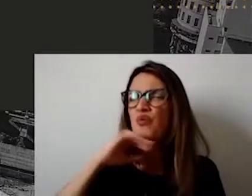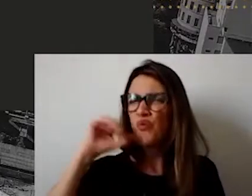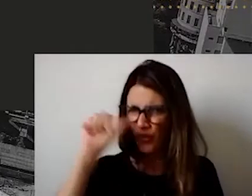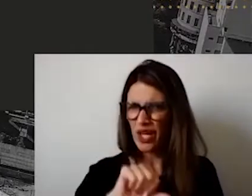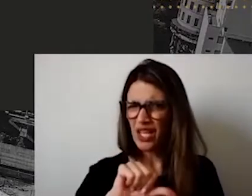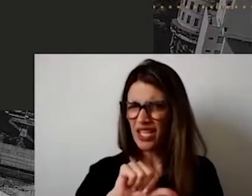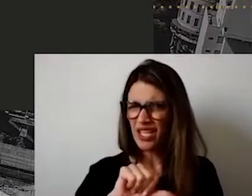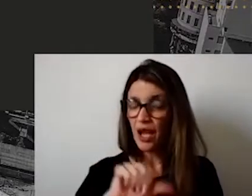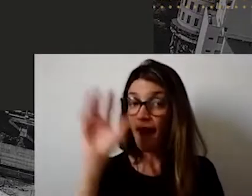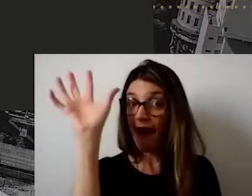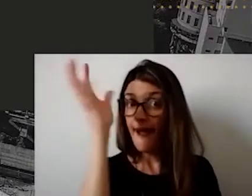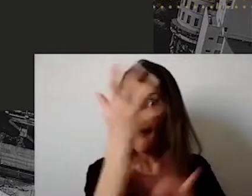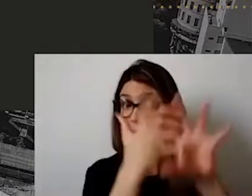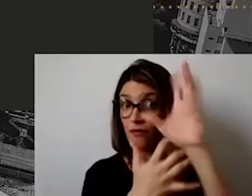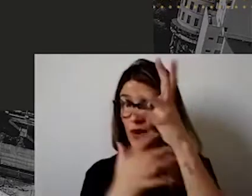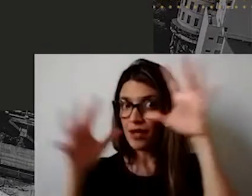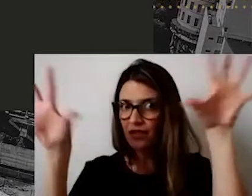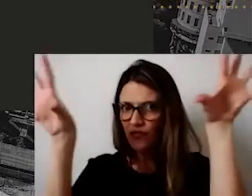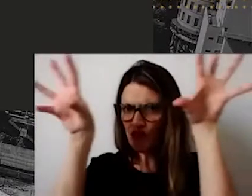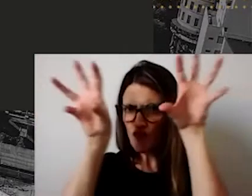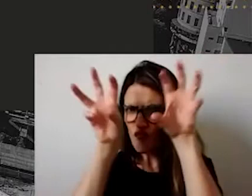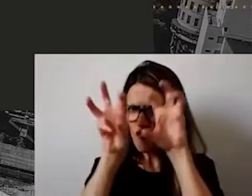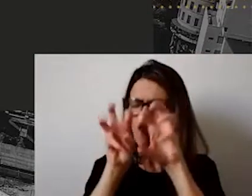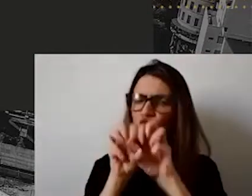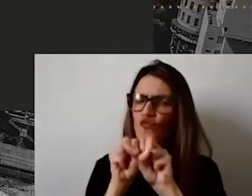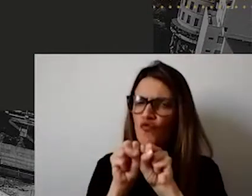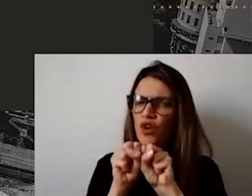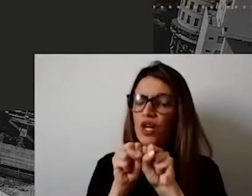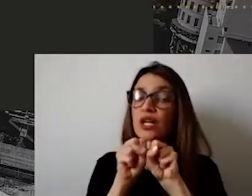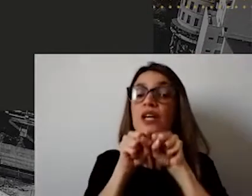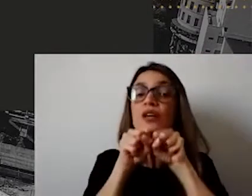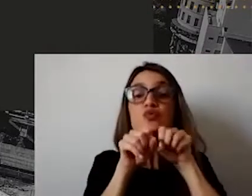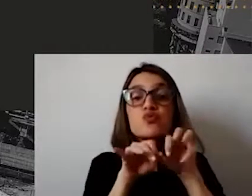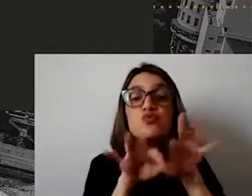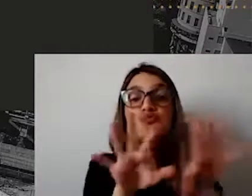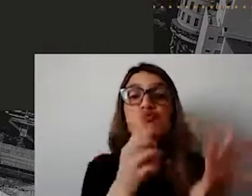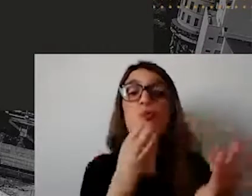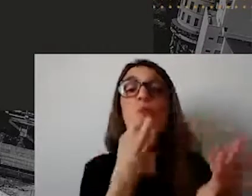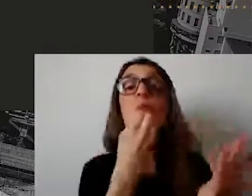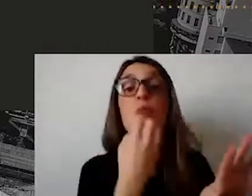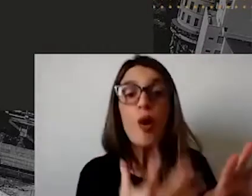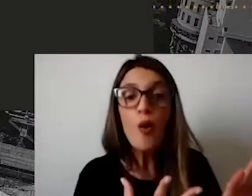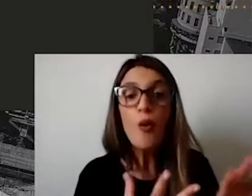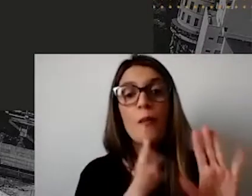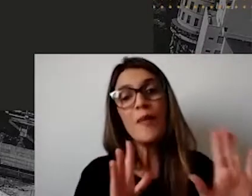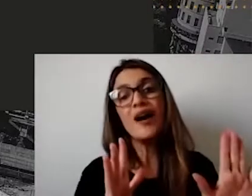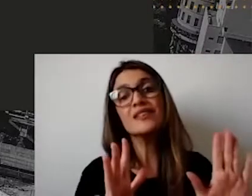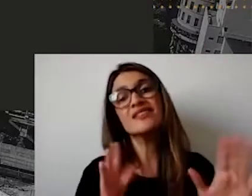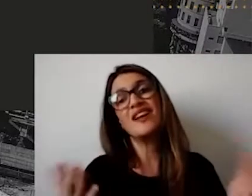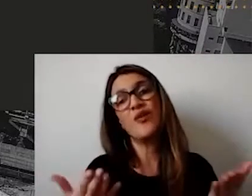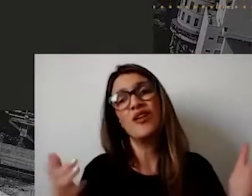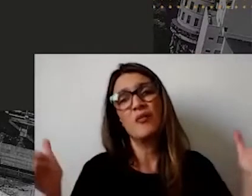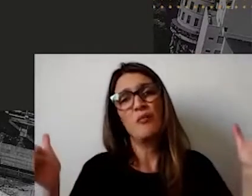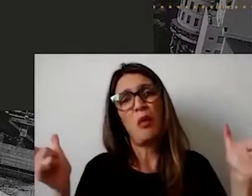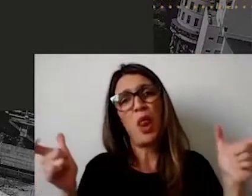manter um balanço zero, mas as florestas nunca estão em equilíbrio, elas estão sempre em fluxo, né? As florestas que nós vemos hoje na Amazônia, elas foram